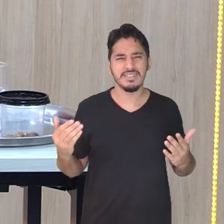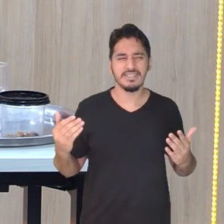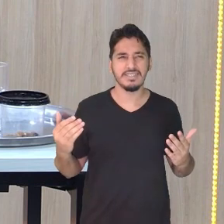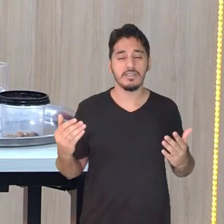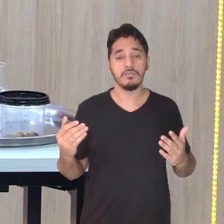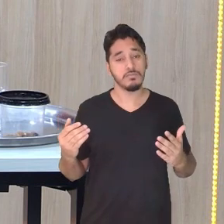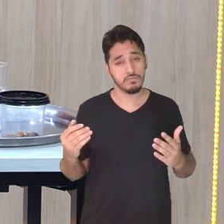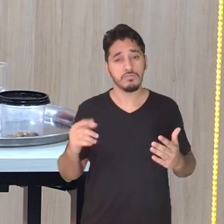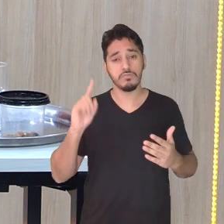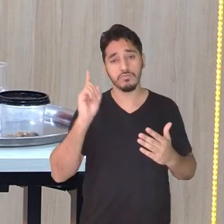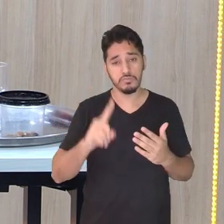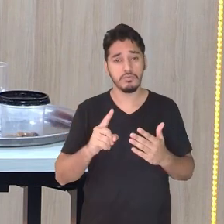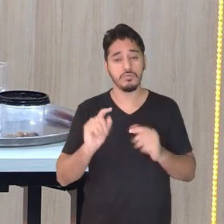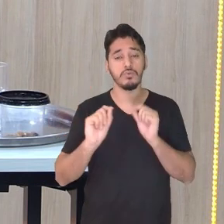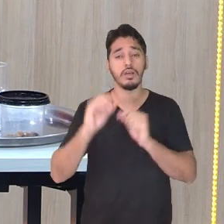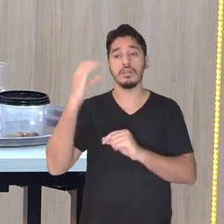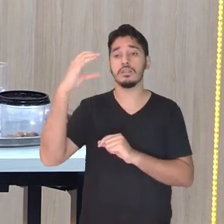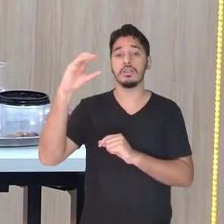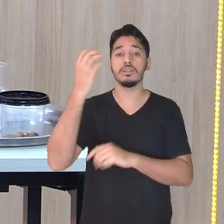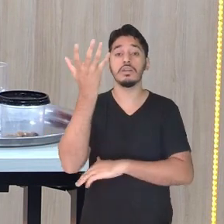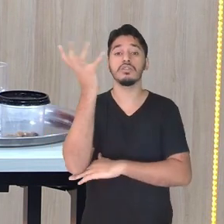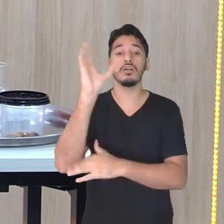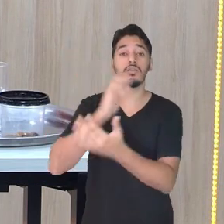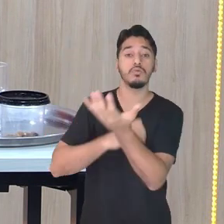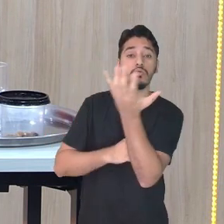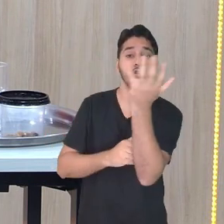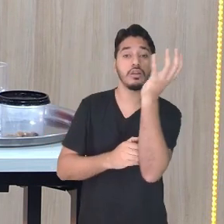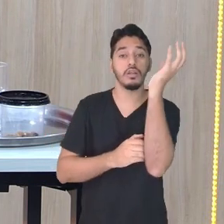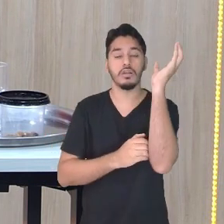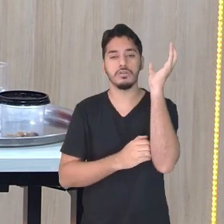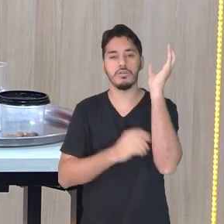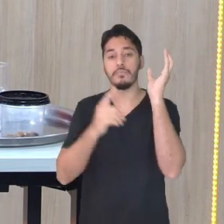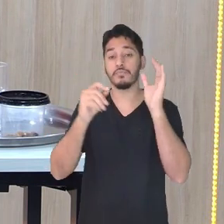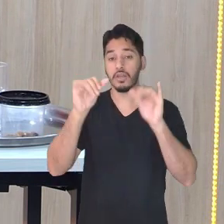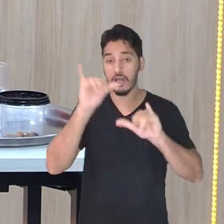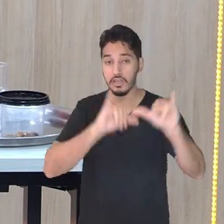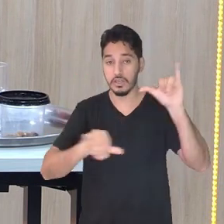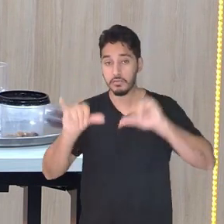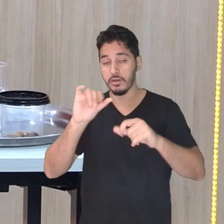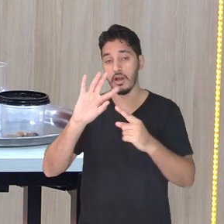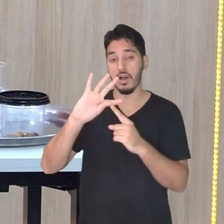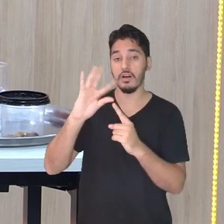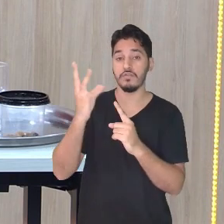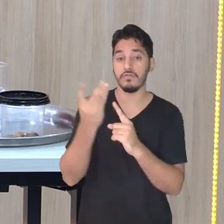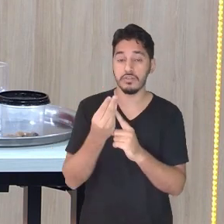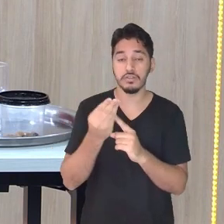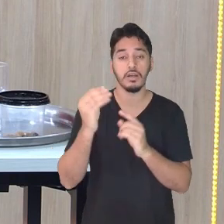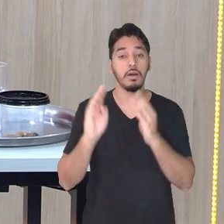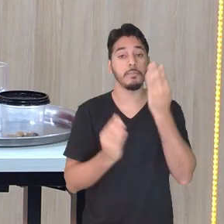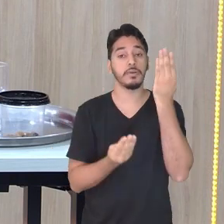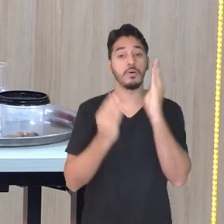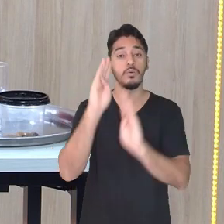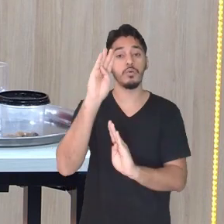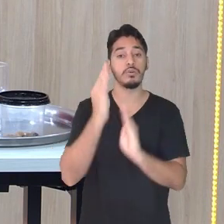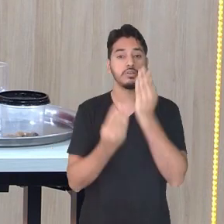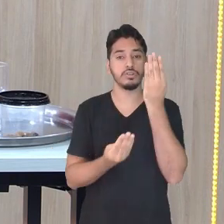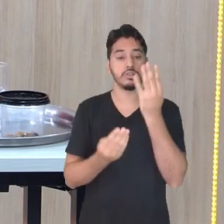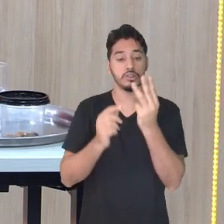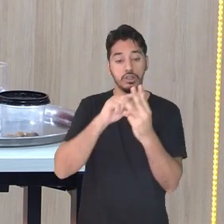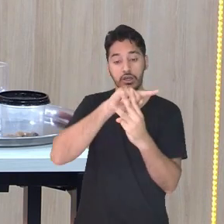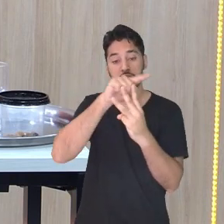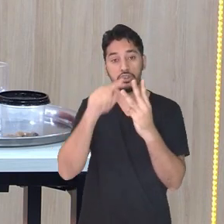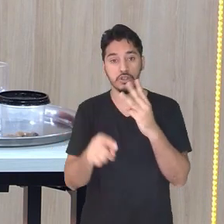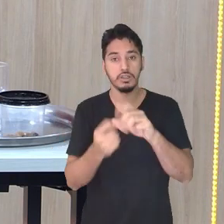Sim, nós estamos estudando as ciências da natureza. A química, a física e a biologia. São essas